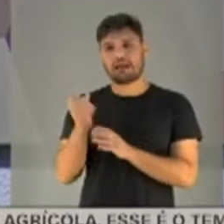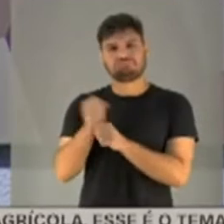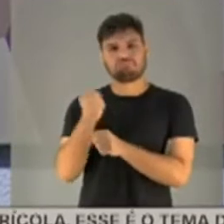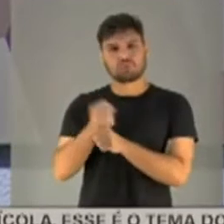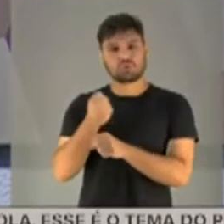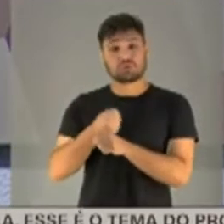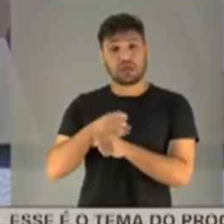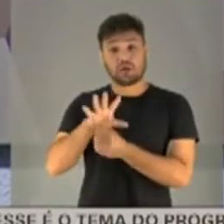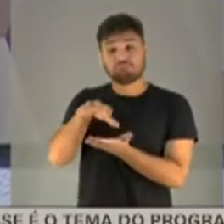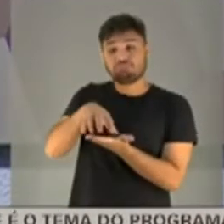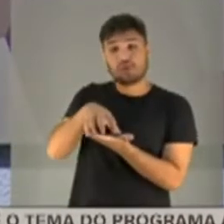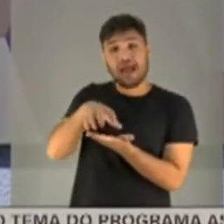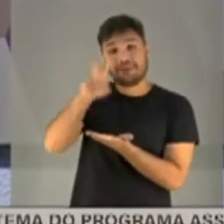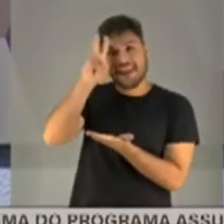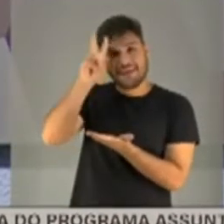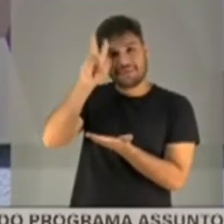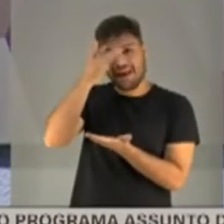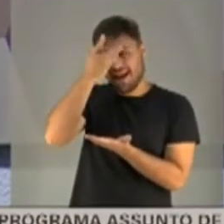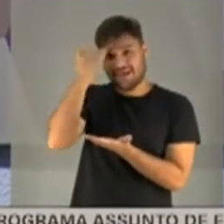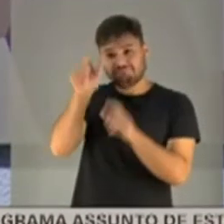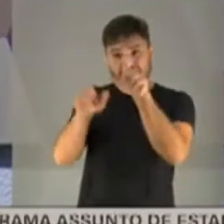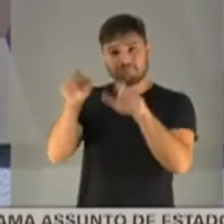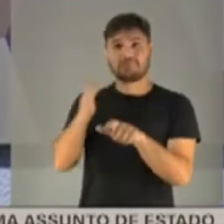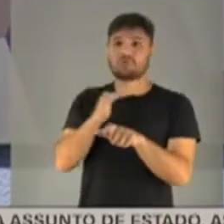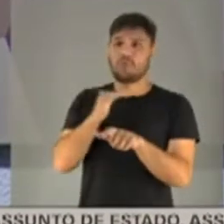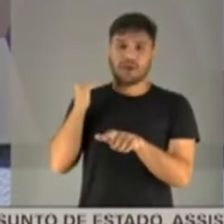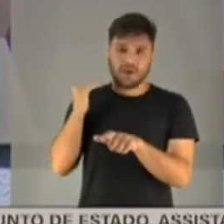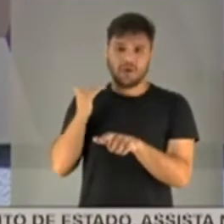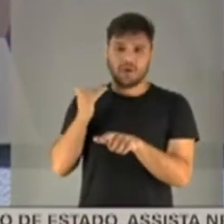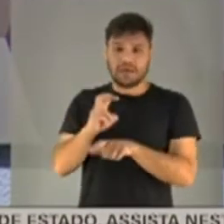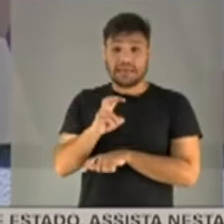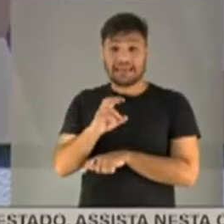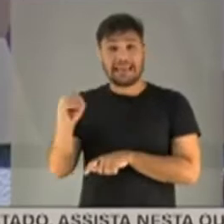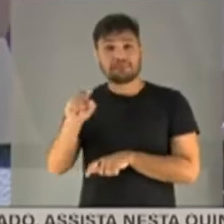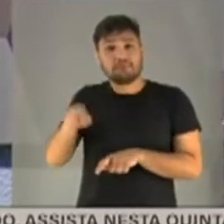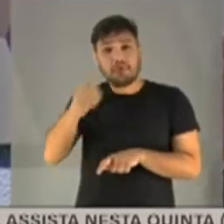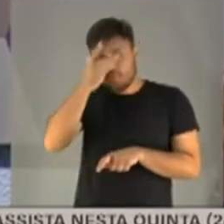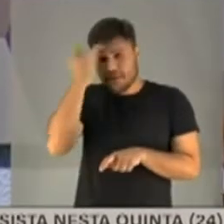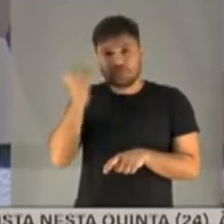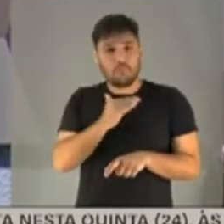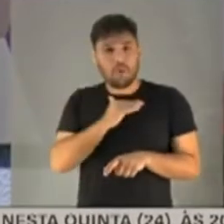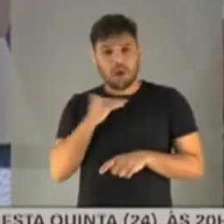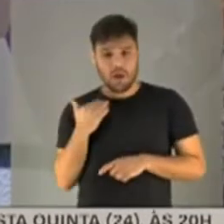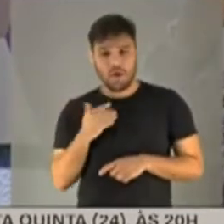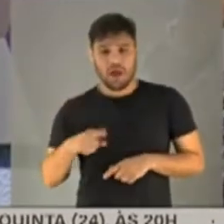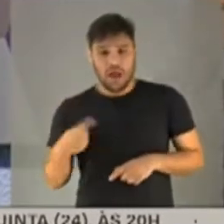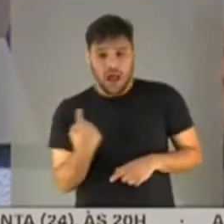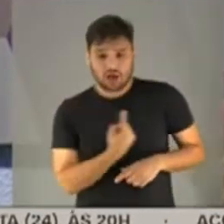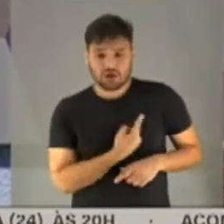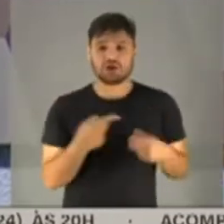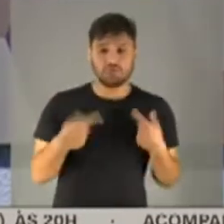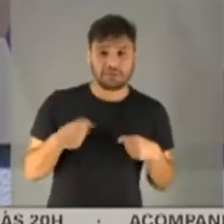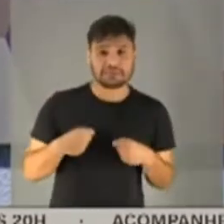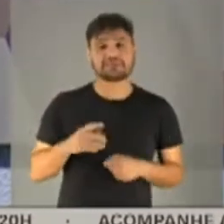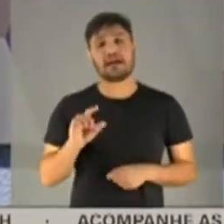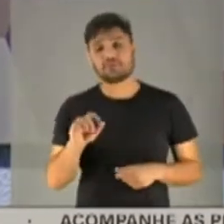Covid. São mais de 500 mil de mortos, senador. A gente precisa viver como coletividade, como brasileiros